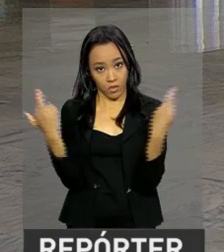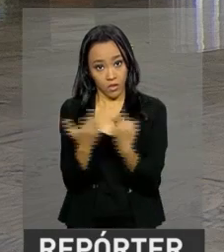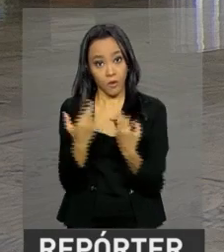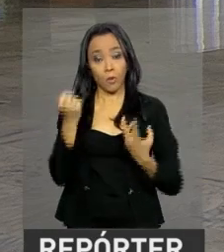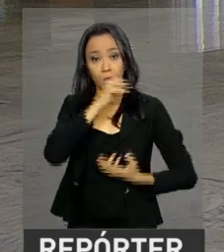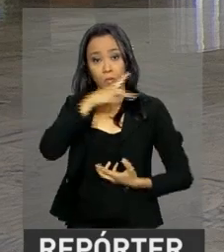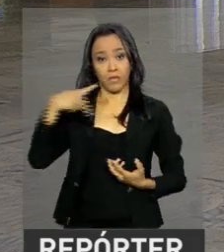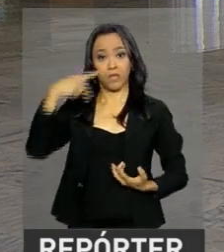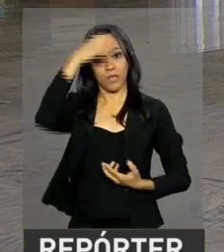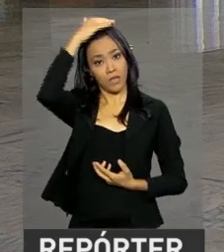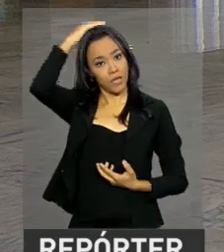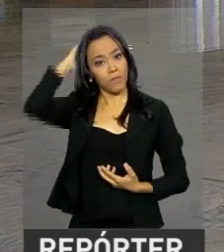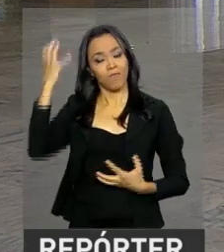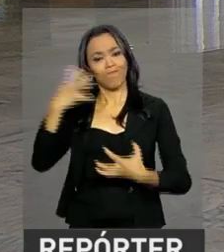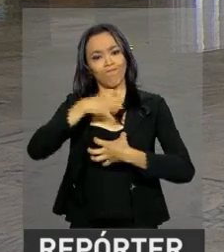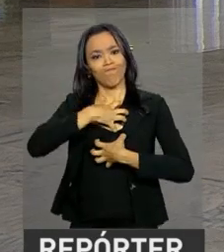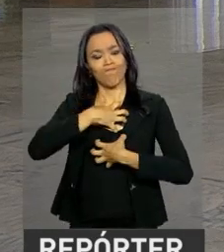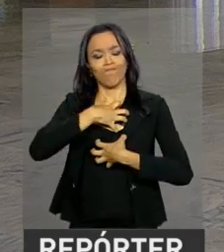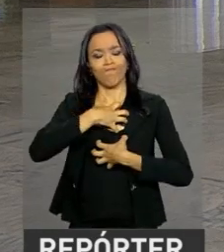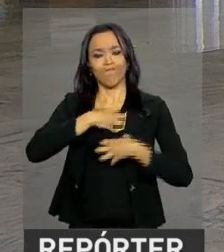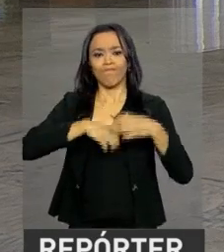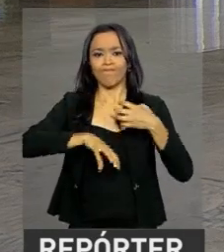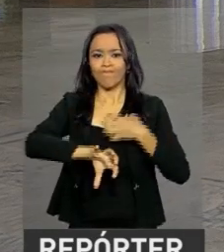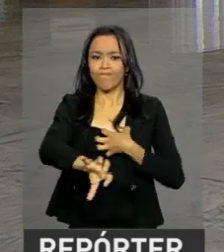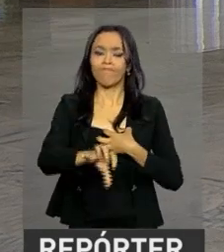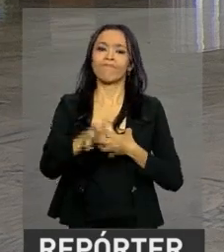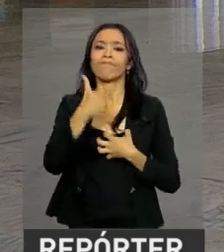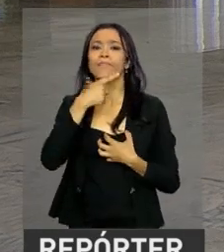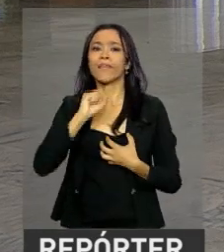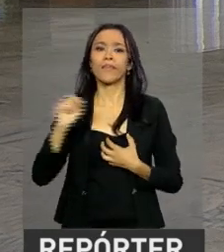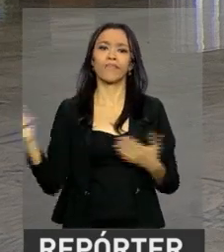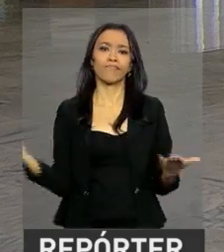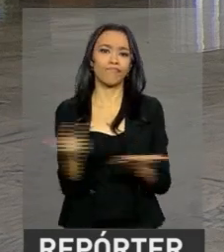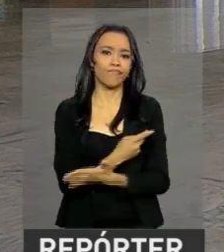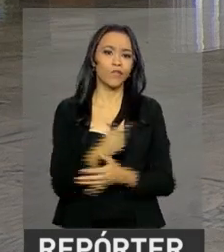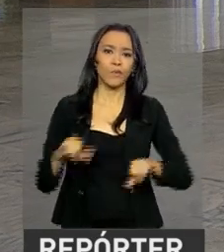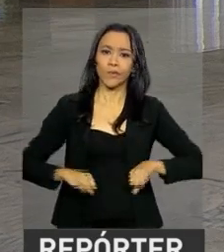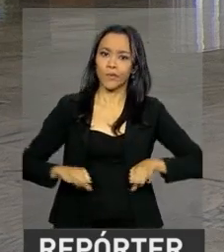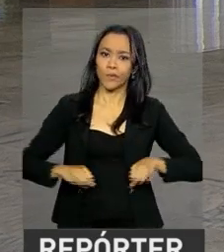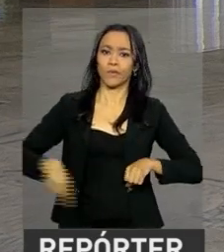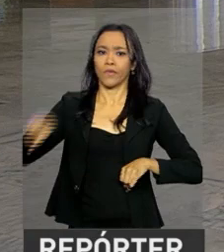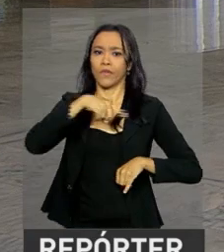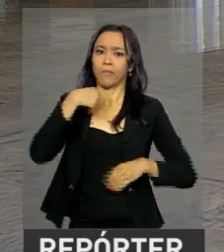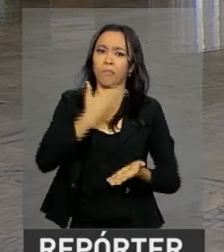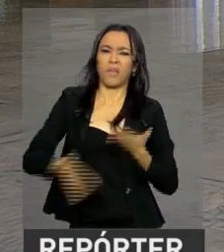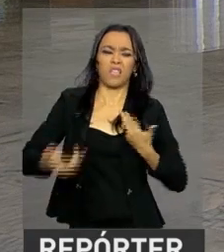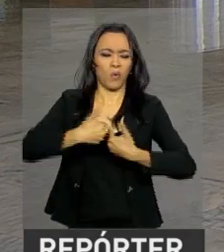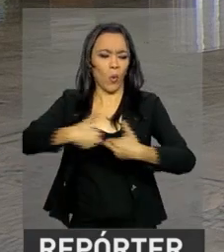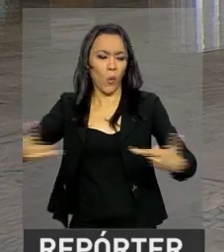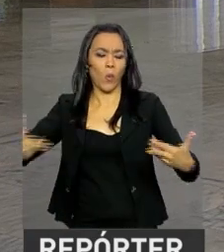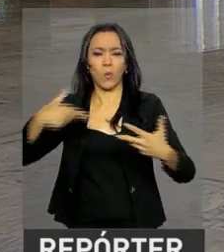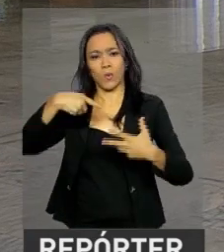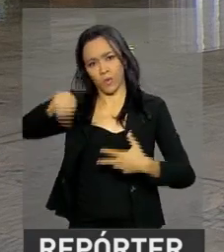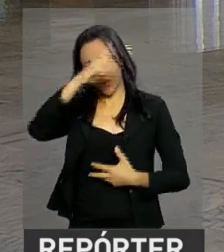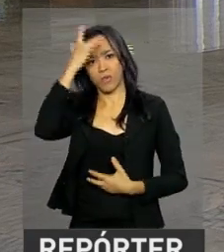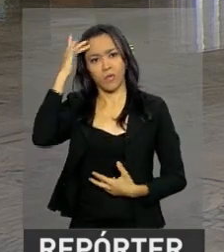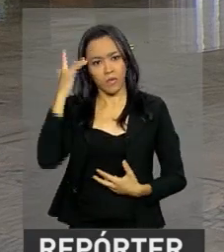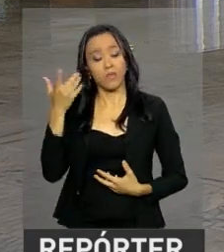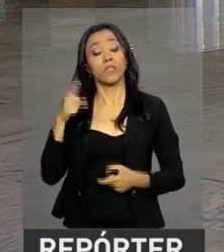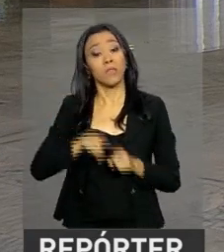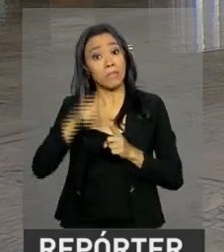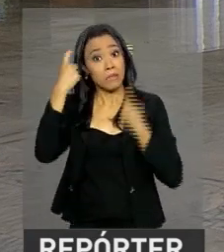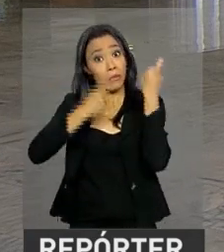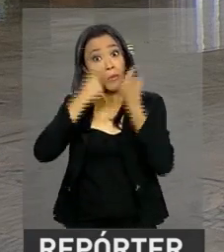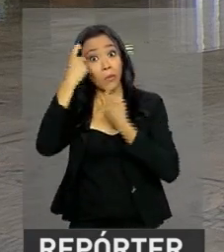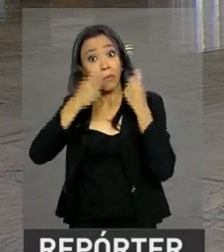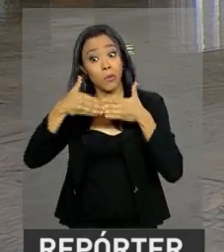Temer, ele se solidarizou aí com as vítimas desse acidente e também manifestou preocupação, como você falou, Leandro, com o